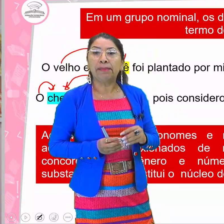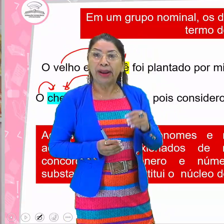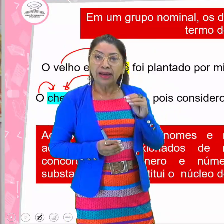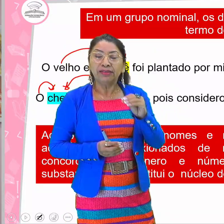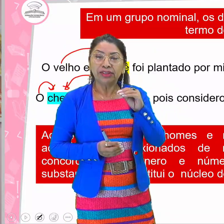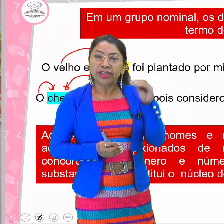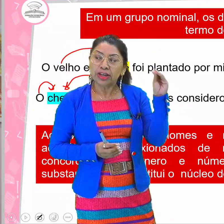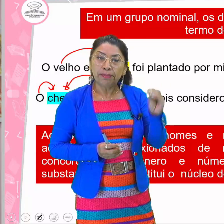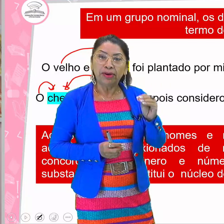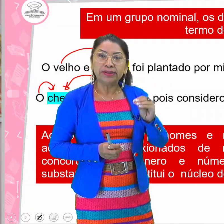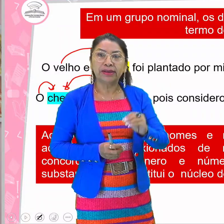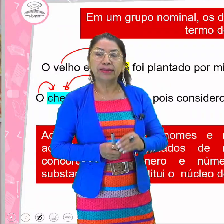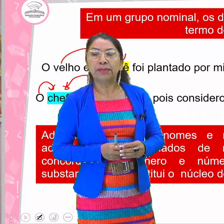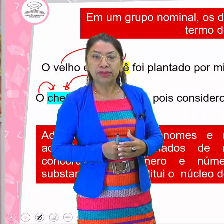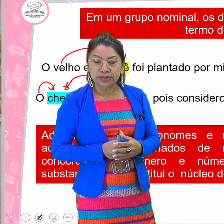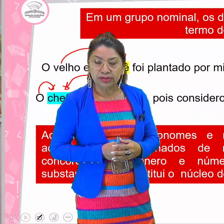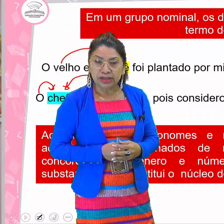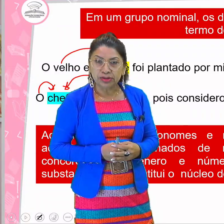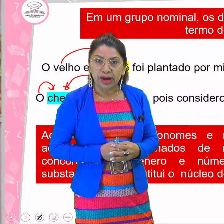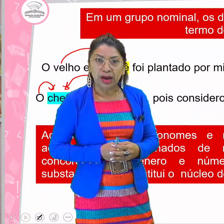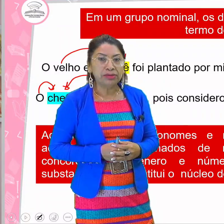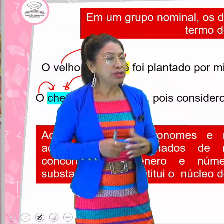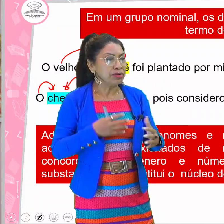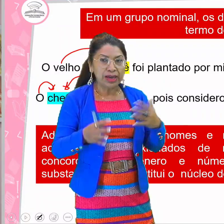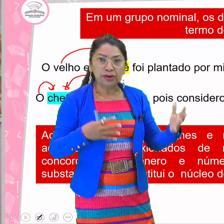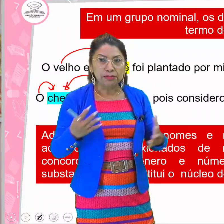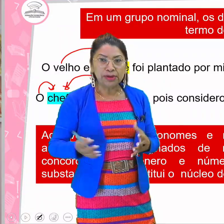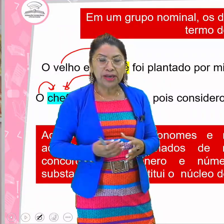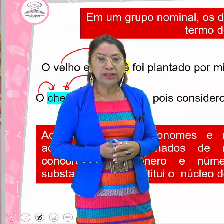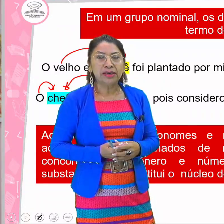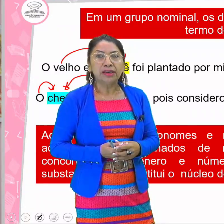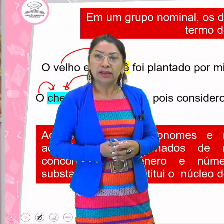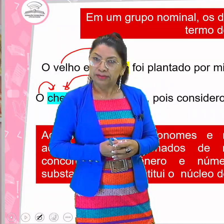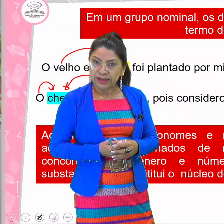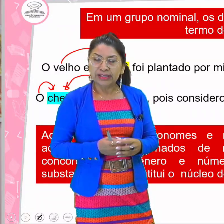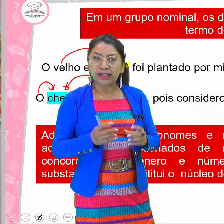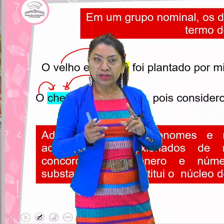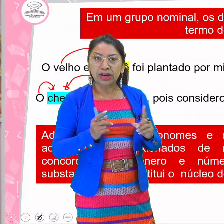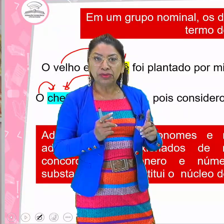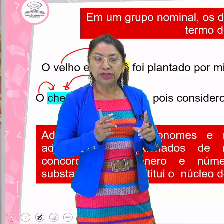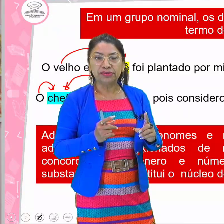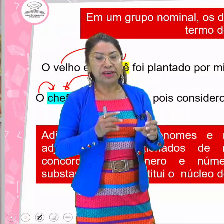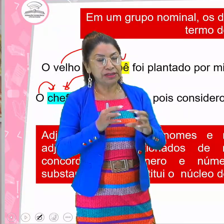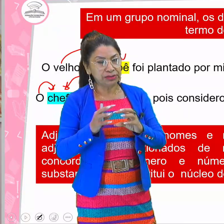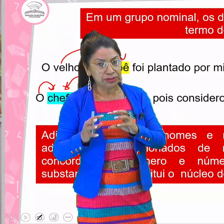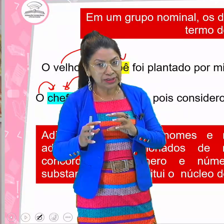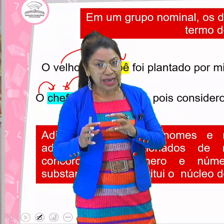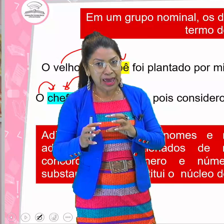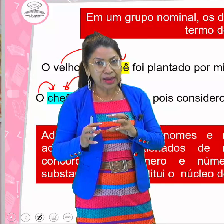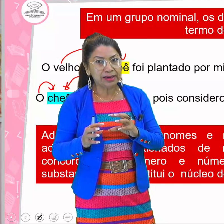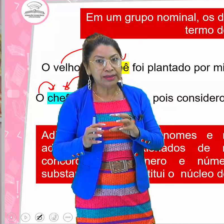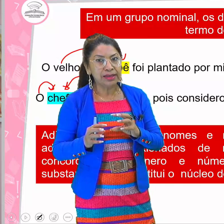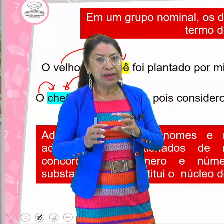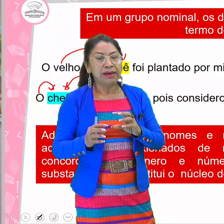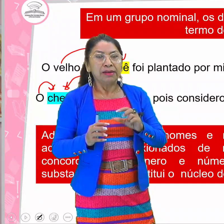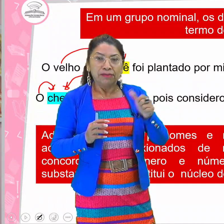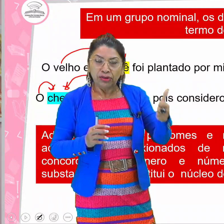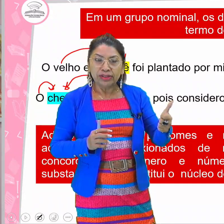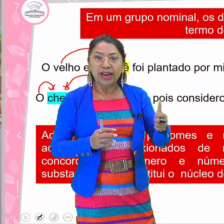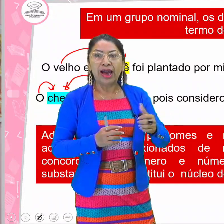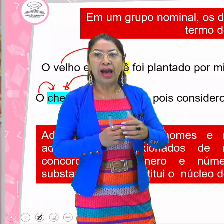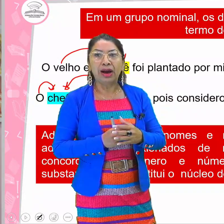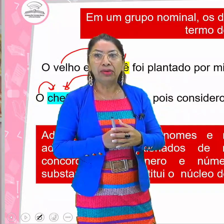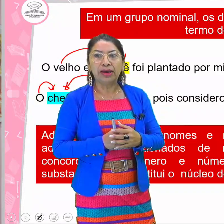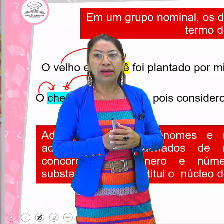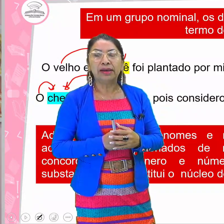que é para que você já possa, na produção textual de qualquer componente, fazendo já uso, faz as suas regras,